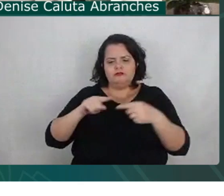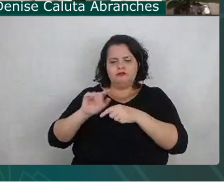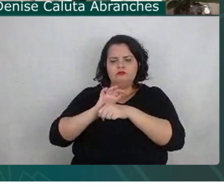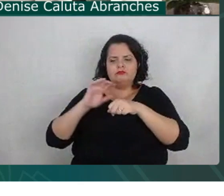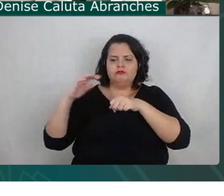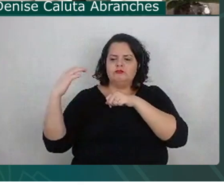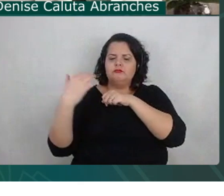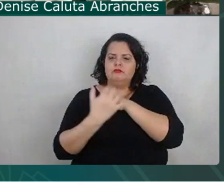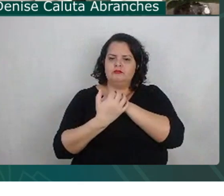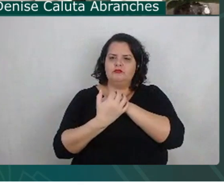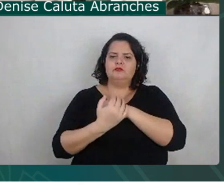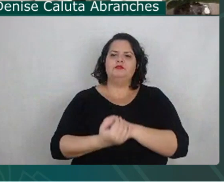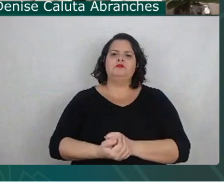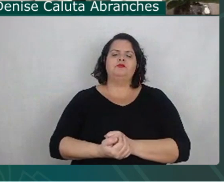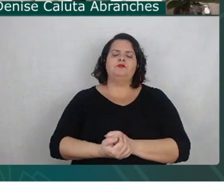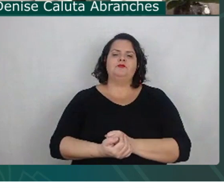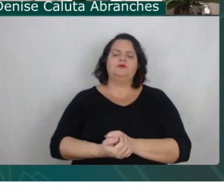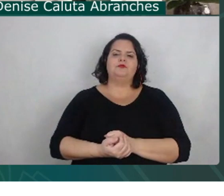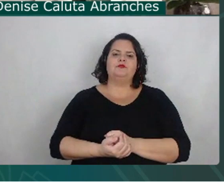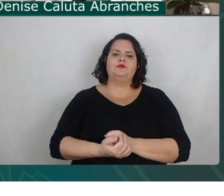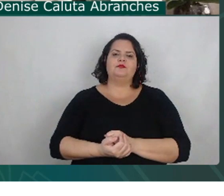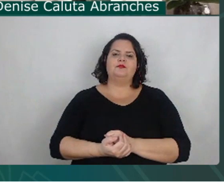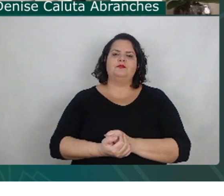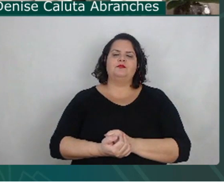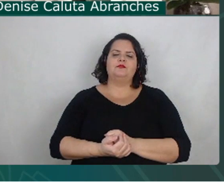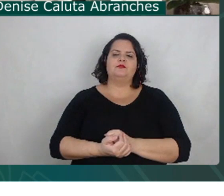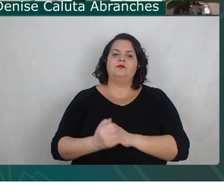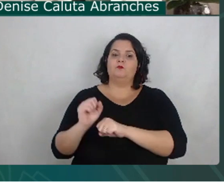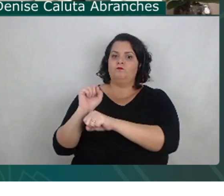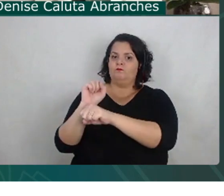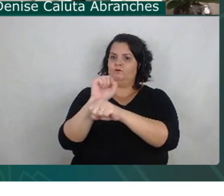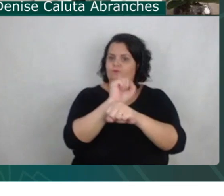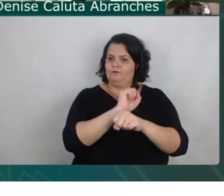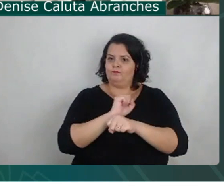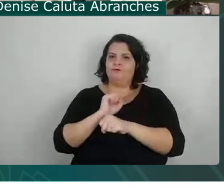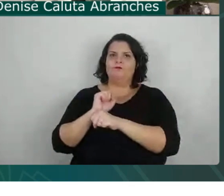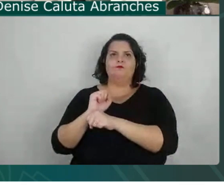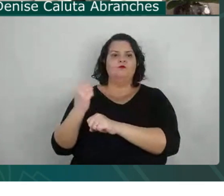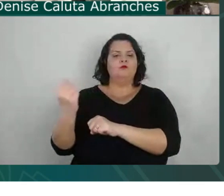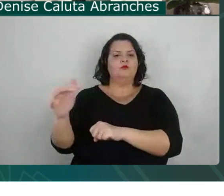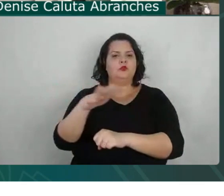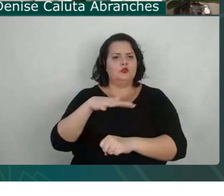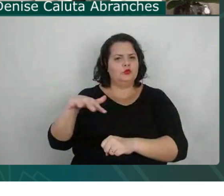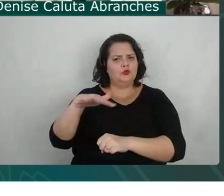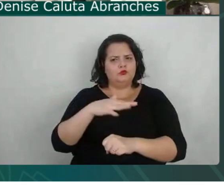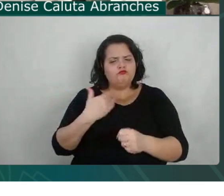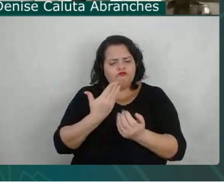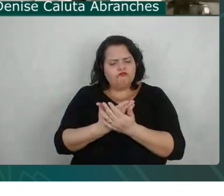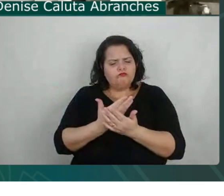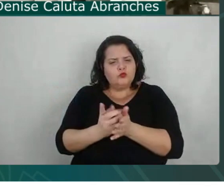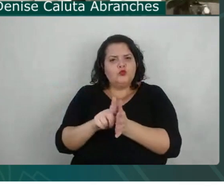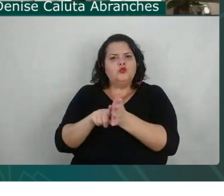coronavírus, né? E contamos com a participação de todos nos estudos, né,